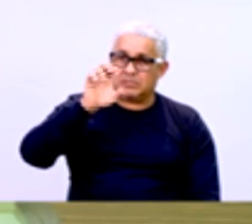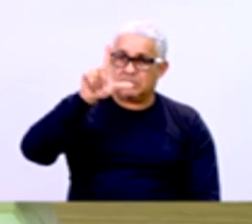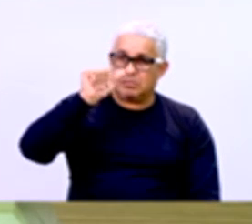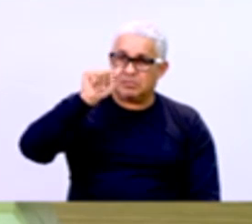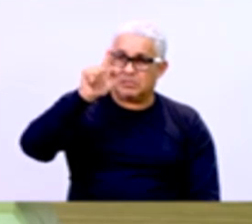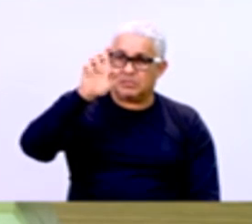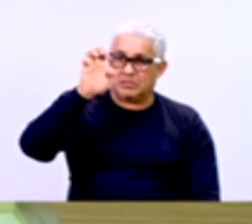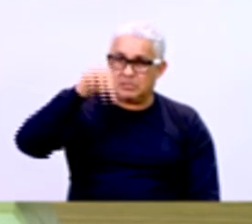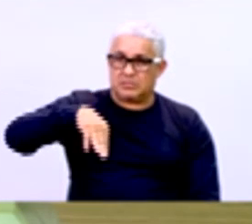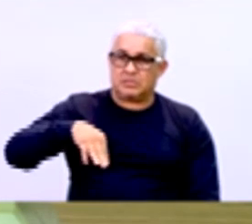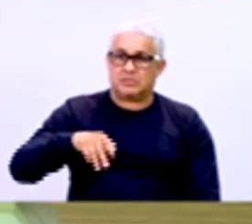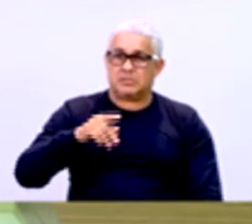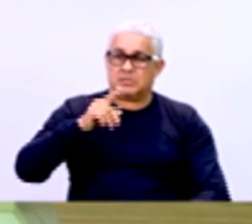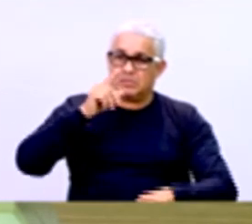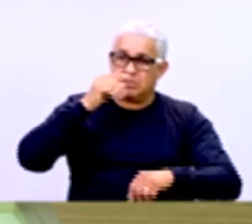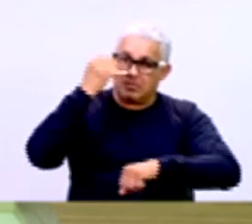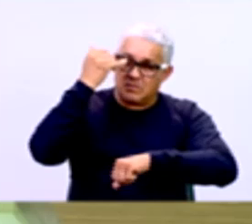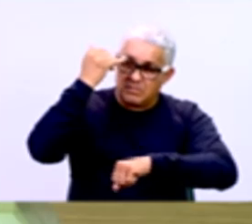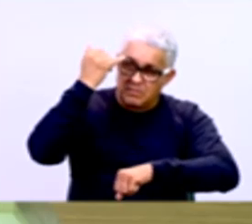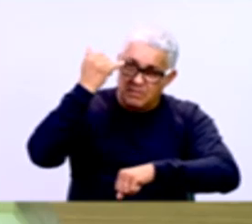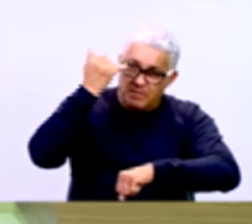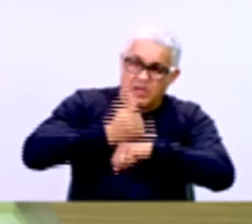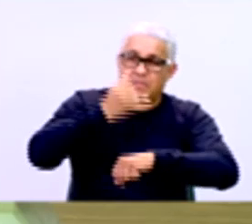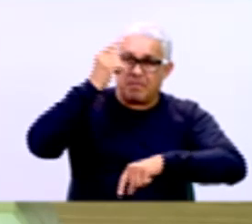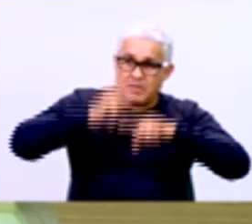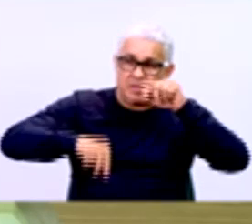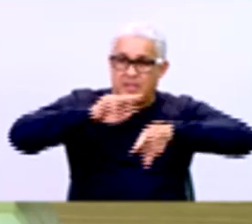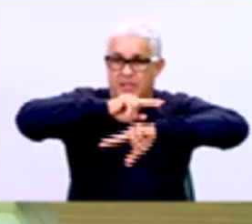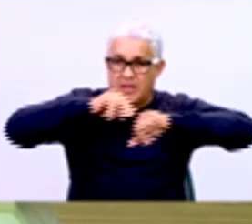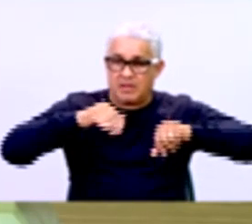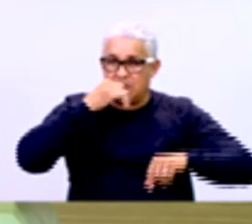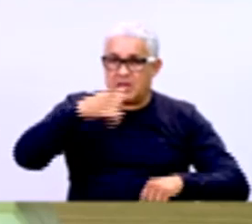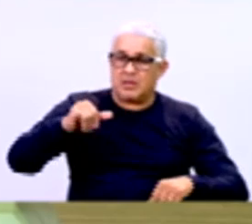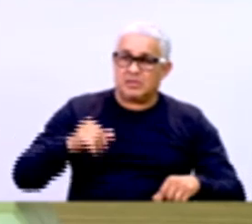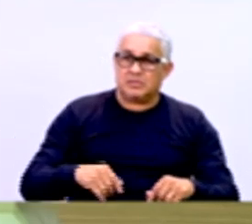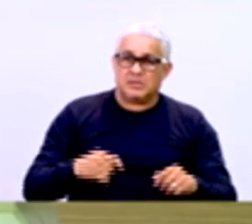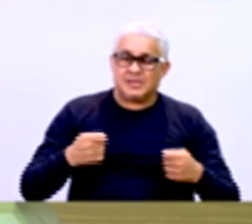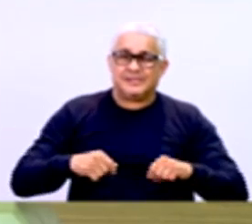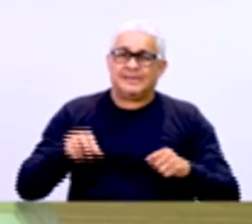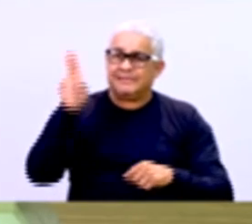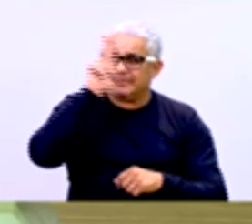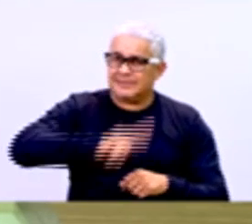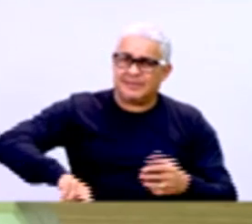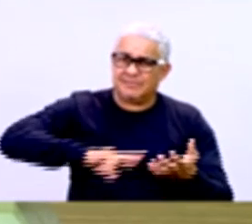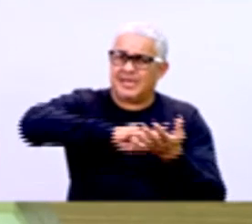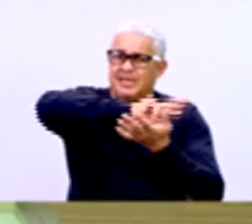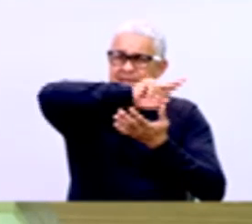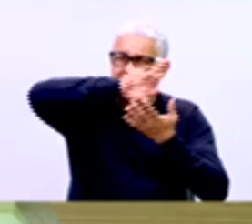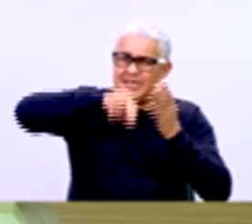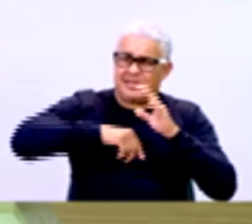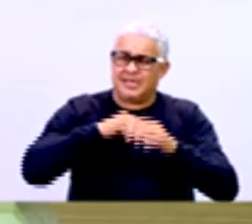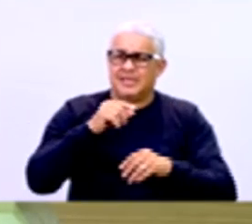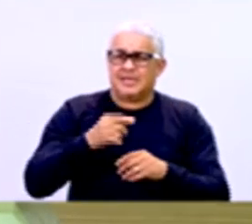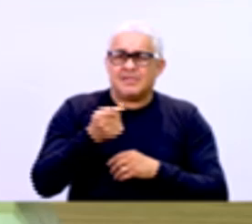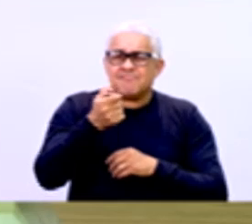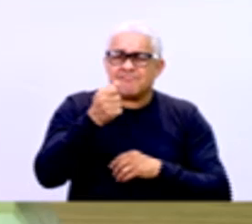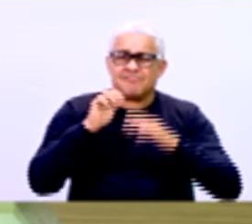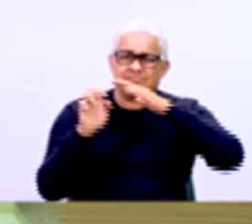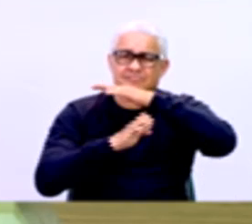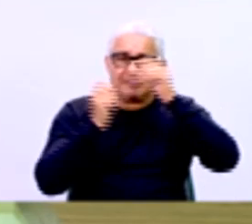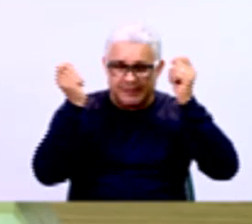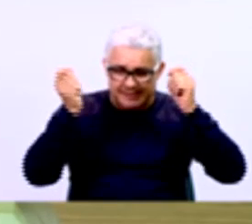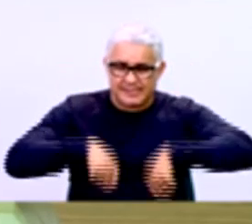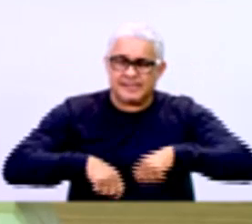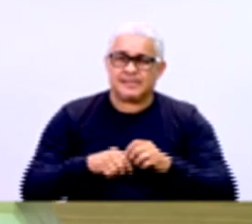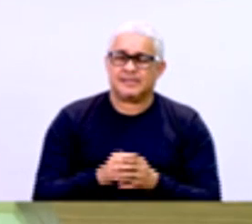quê? Como eu disse, ele gasta uma grande quantidade de tecnologia para reciclar esse material. São poucas empresas que têm essa capacidade